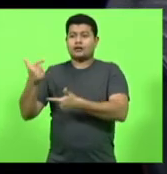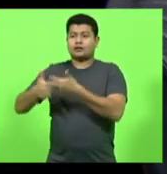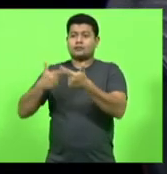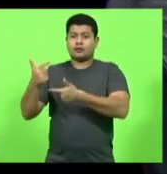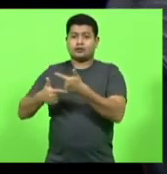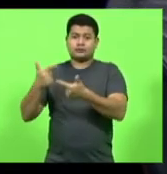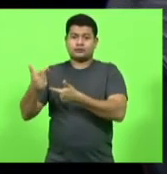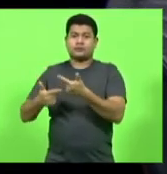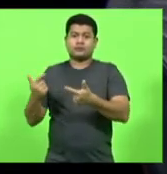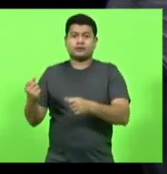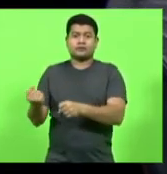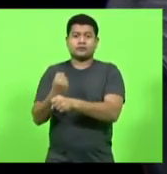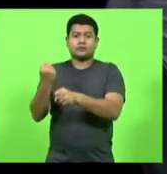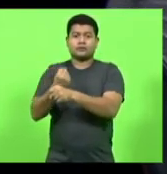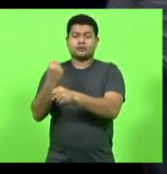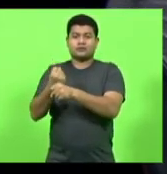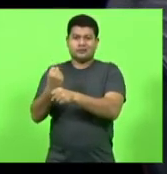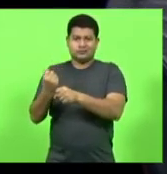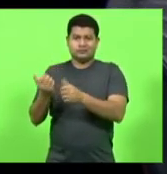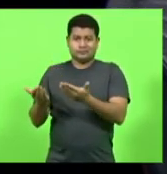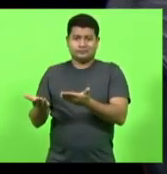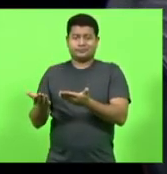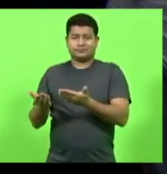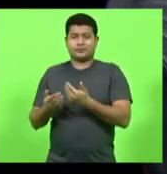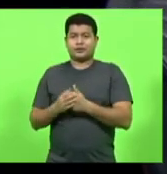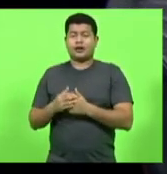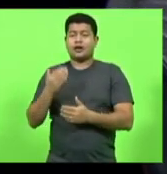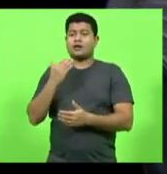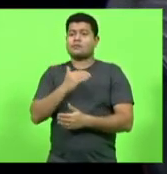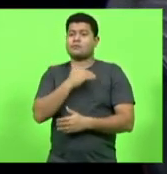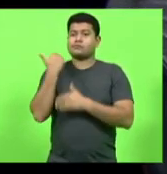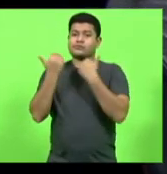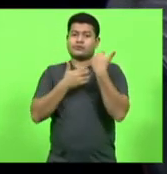da construção civil, que perderam a vida.